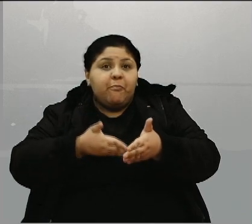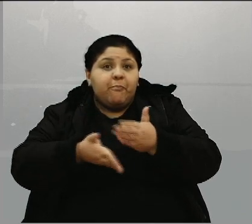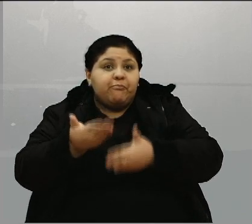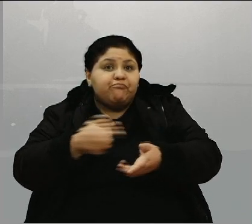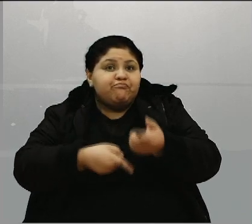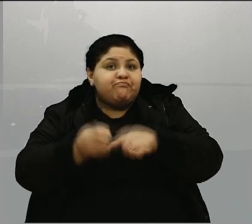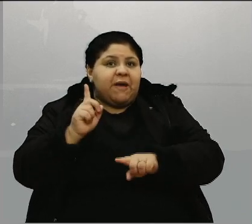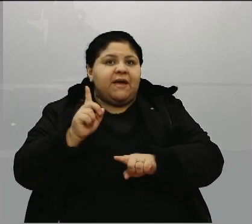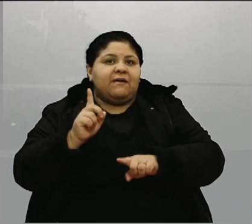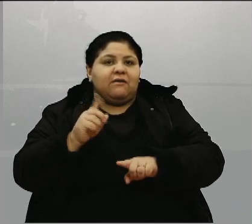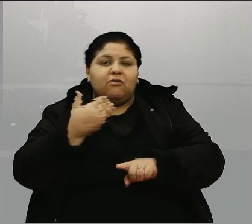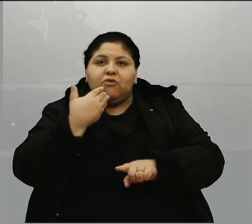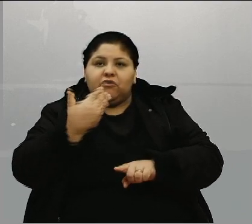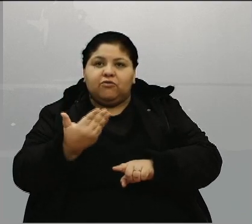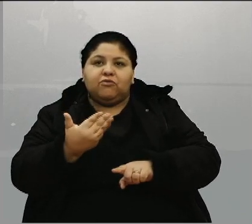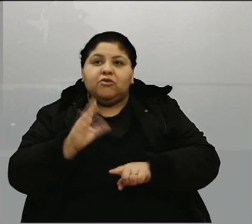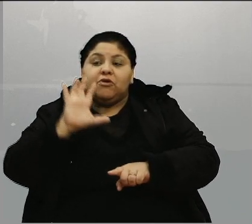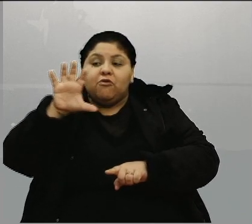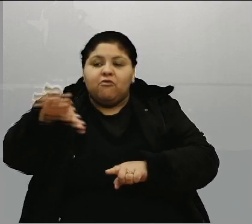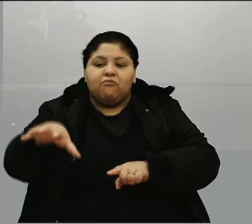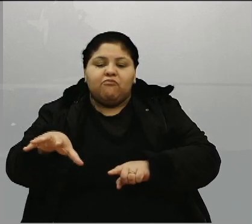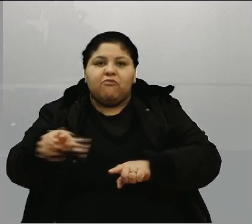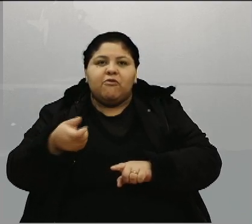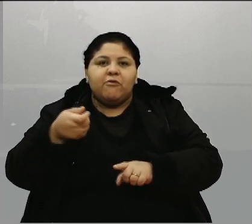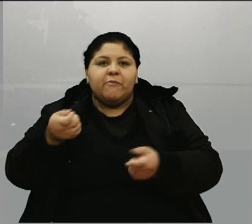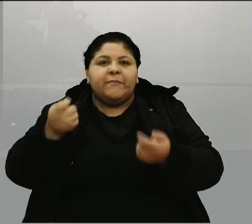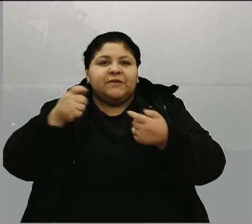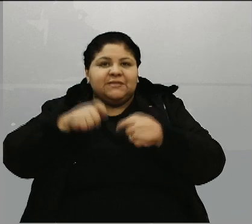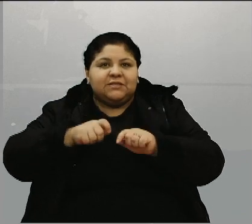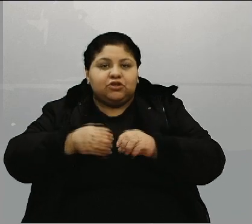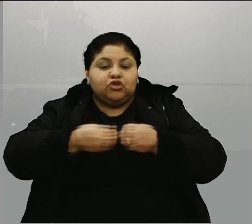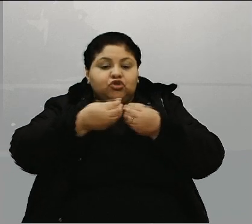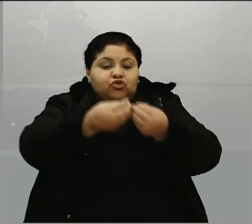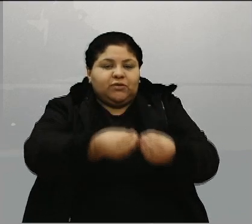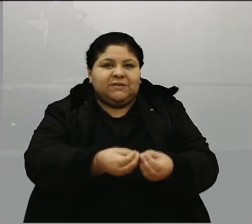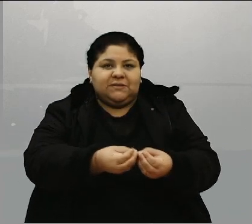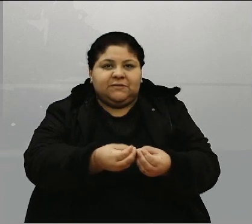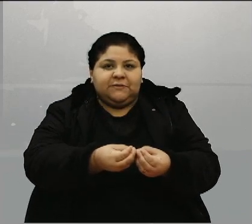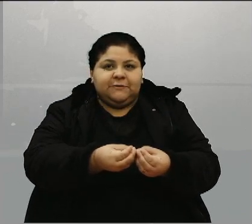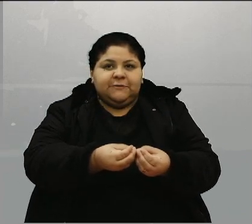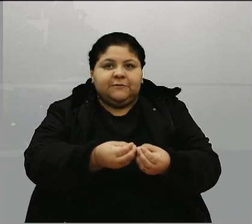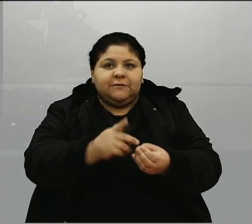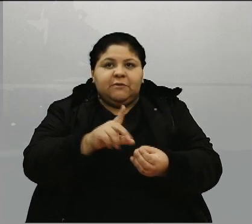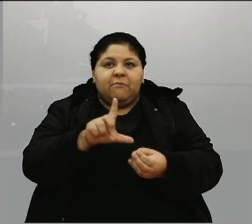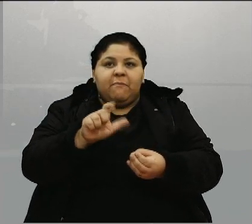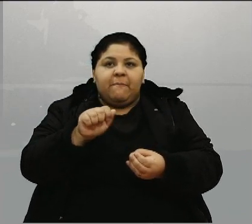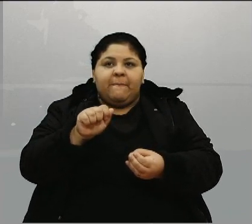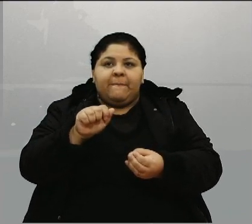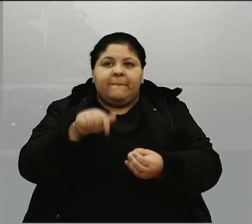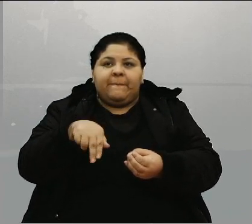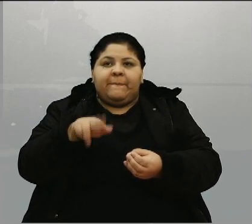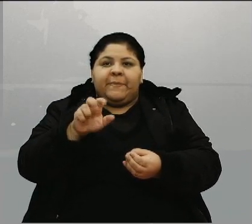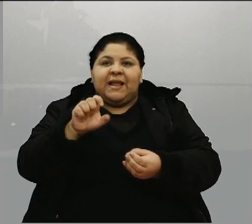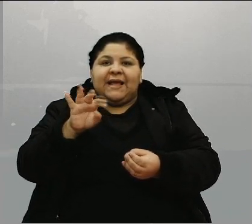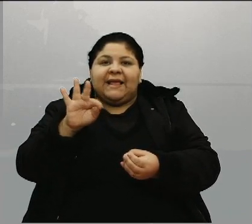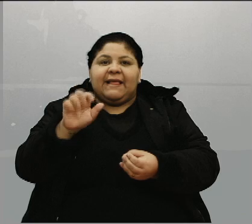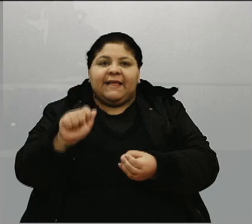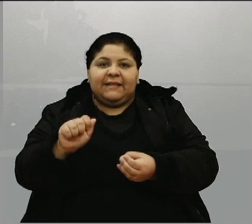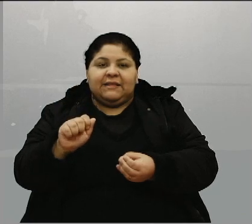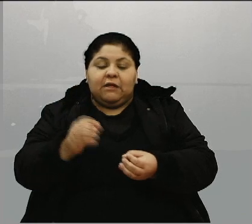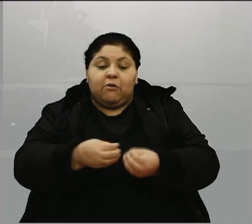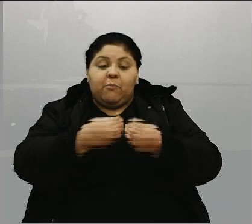E estes órgãos estão precisando de doação de sangue e doação de plaquetas. Porque para ser um